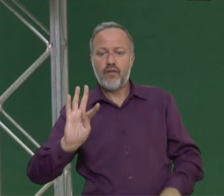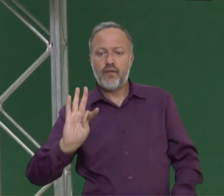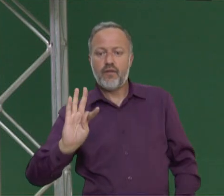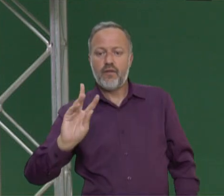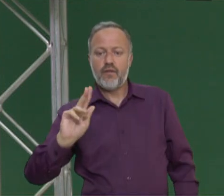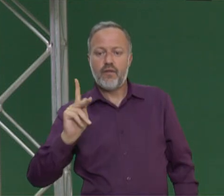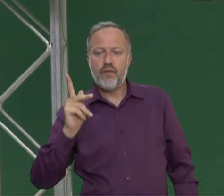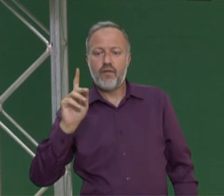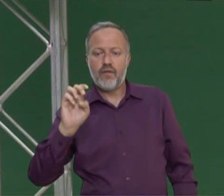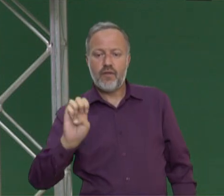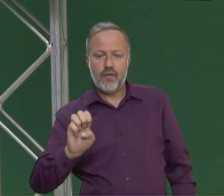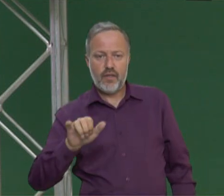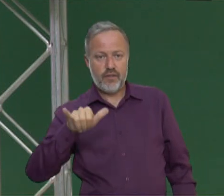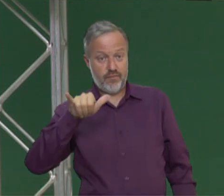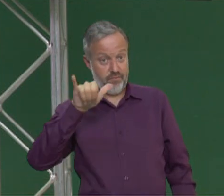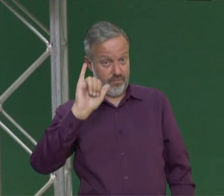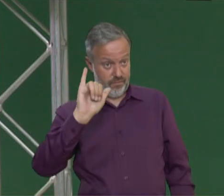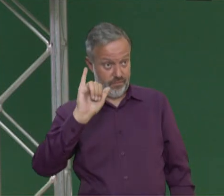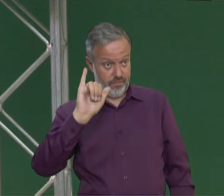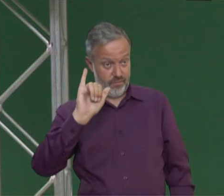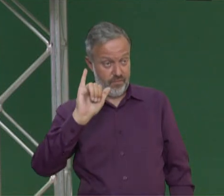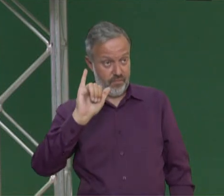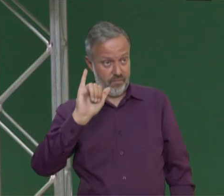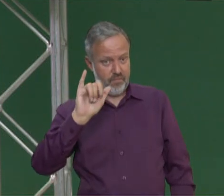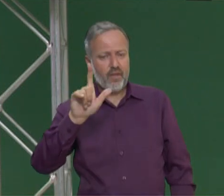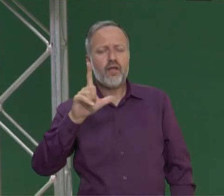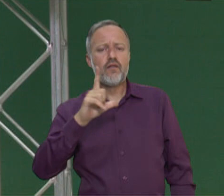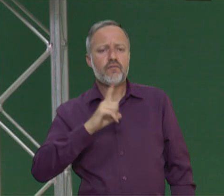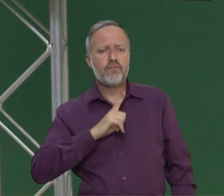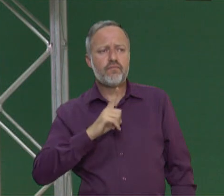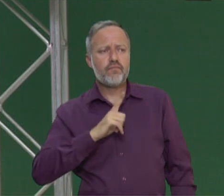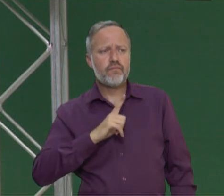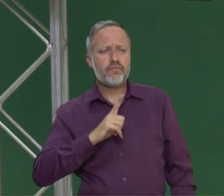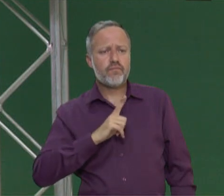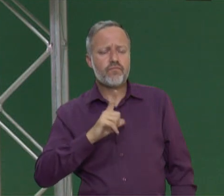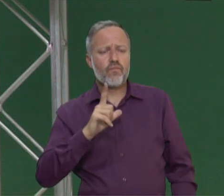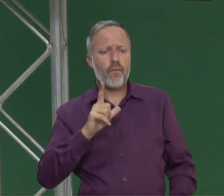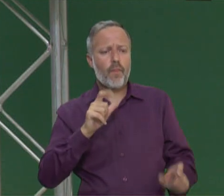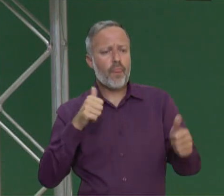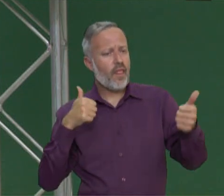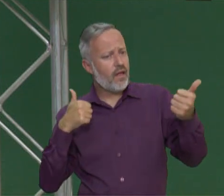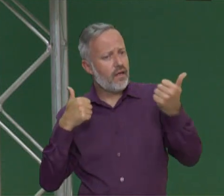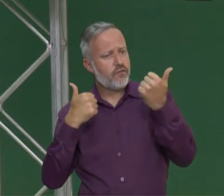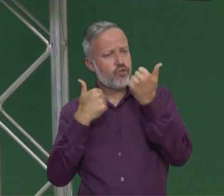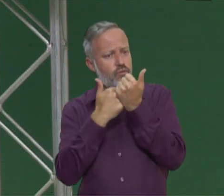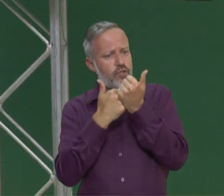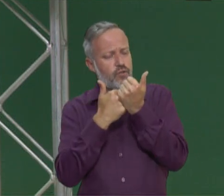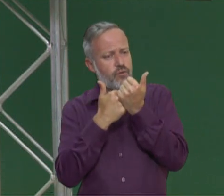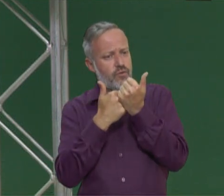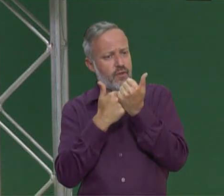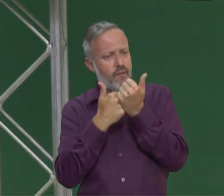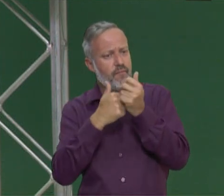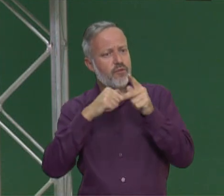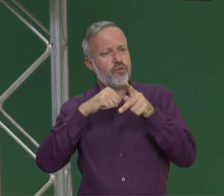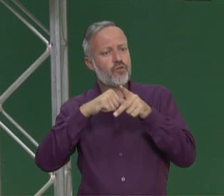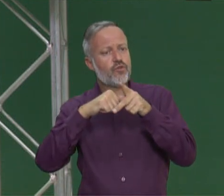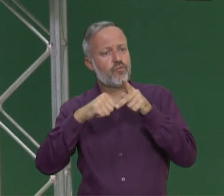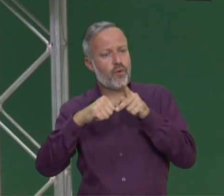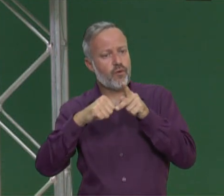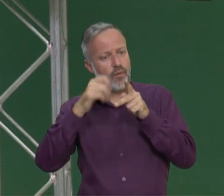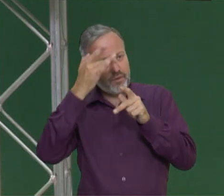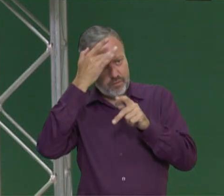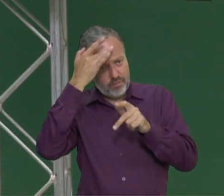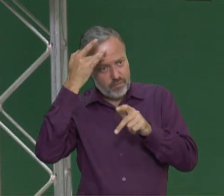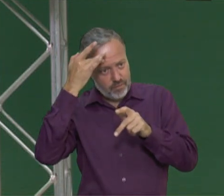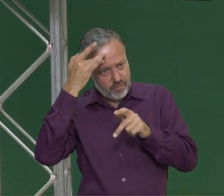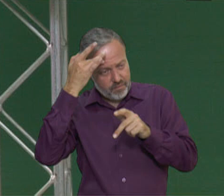uma sentença com um nome? Procure substituir por um desses pronomes pessoais e vai ficar mais